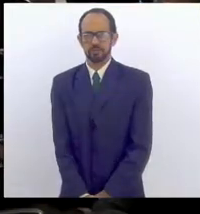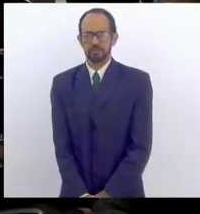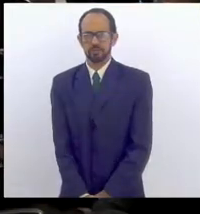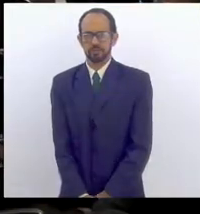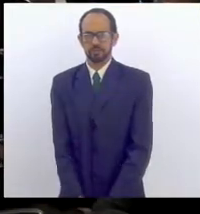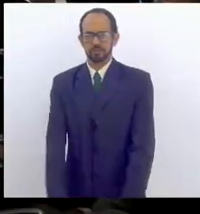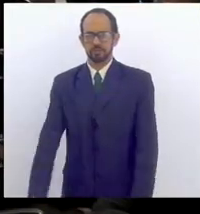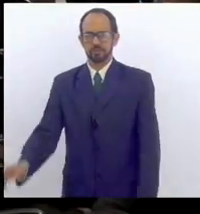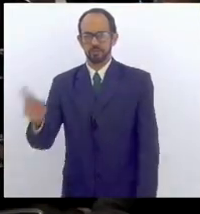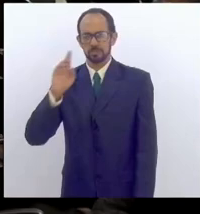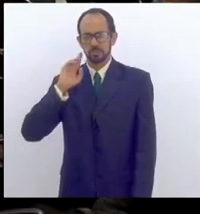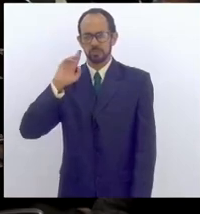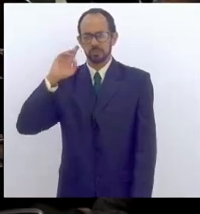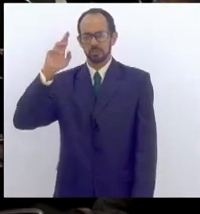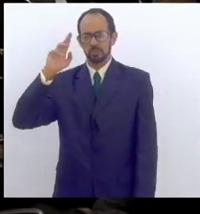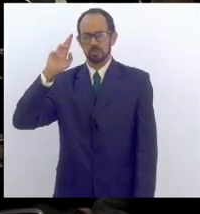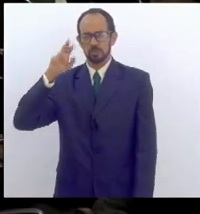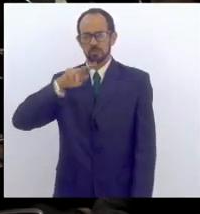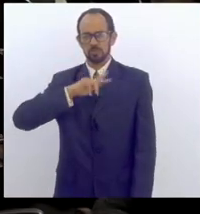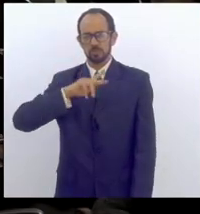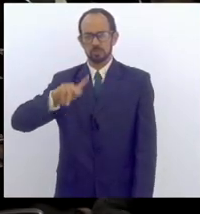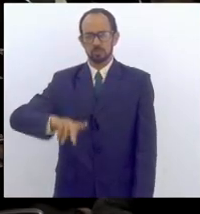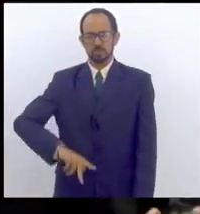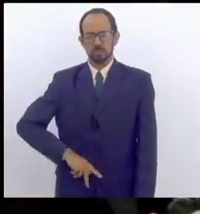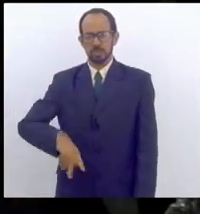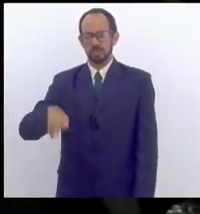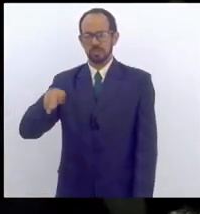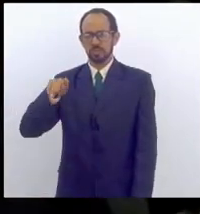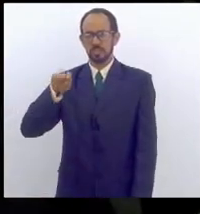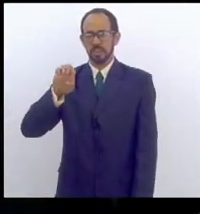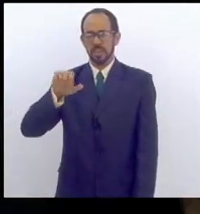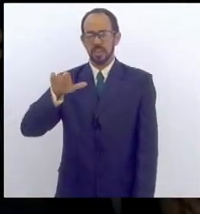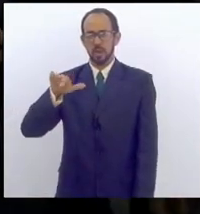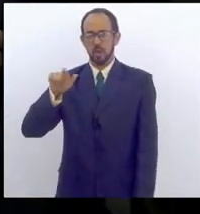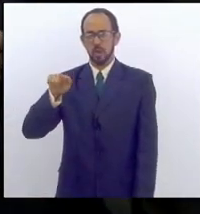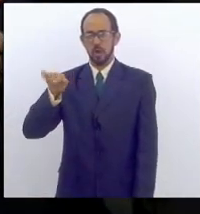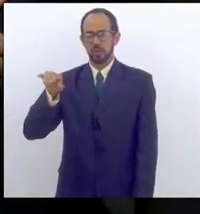Senhor presidente ecológico, Mink,